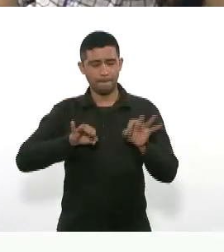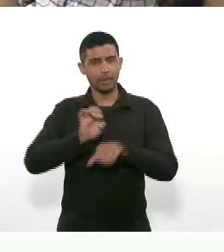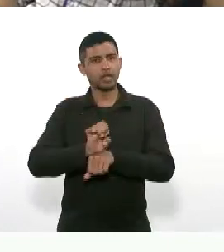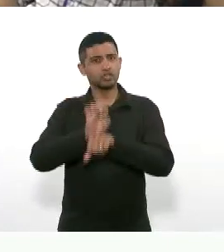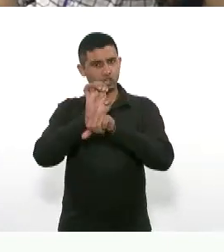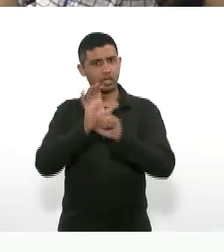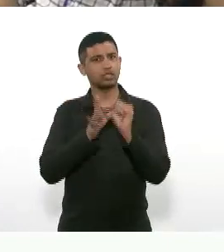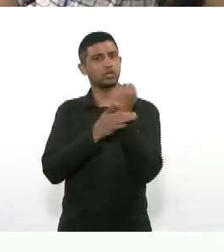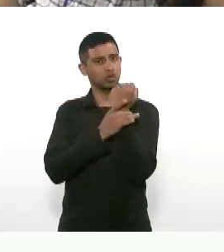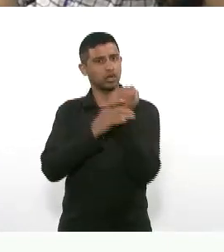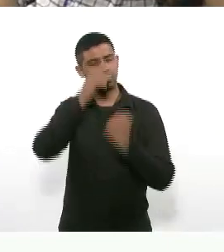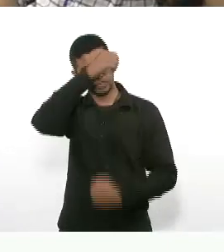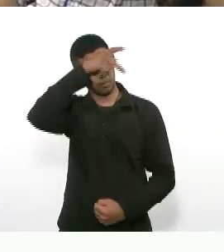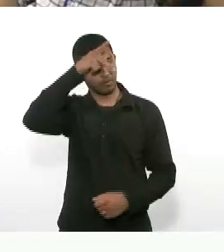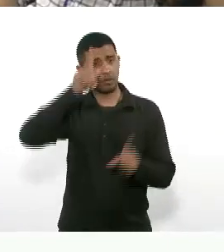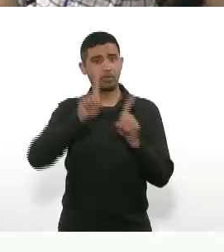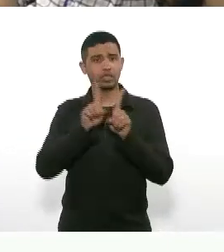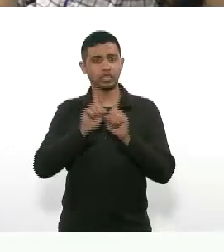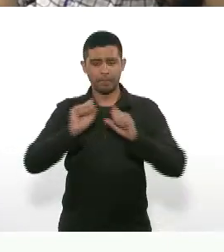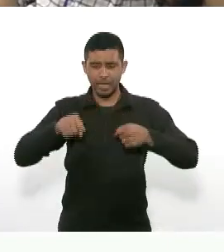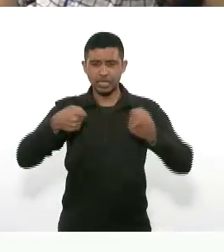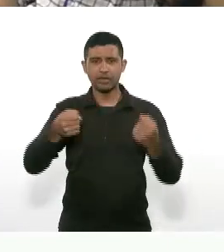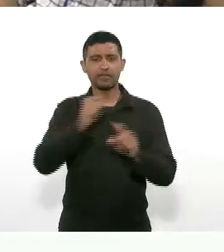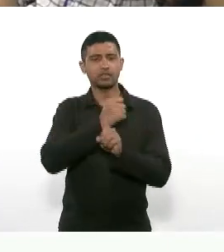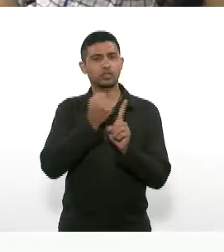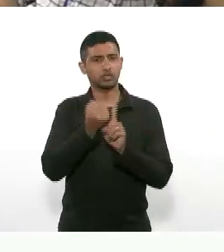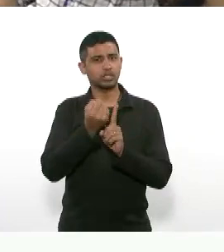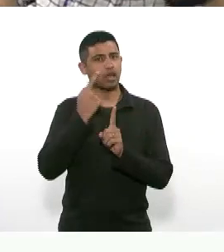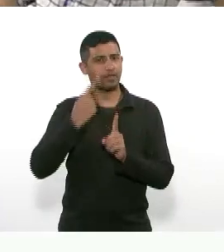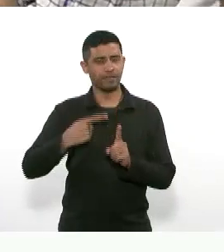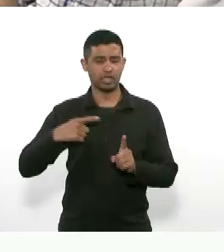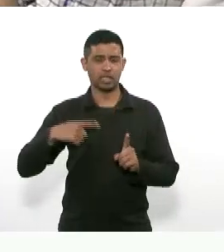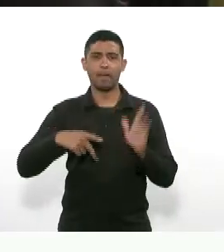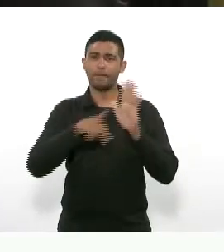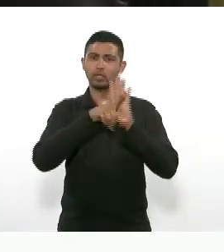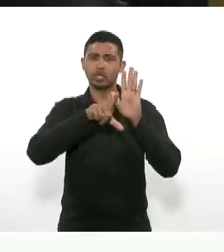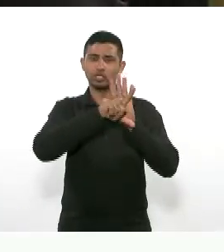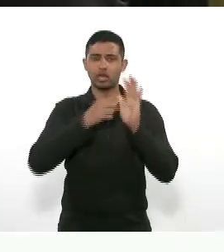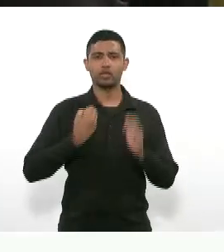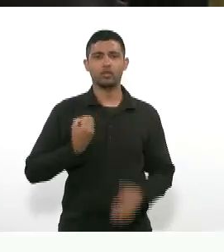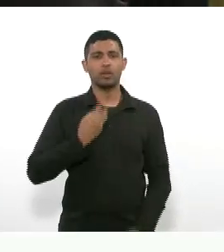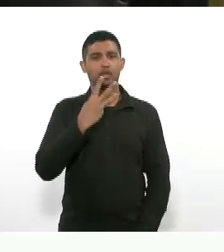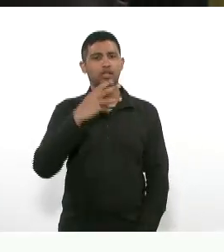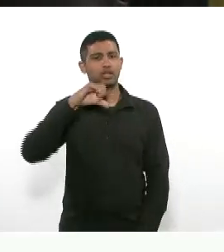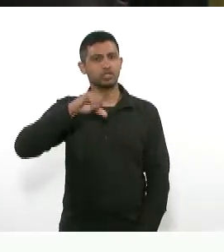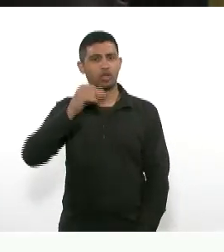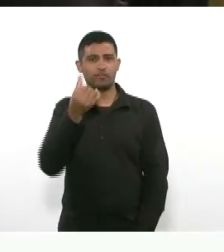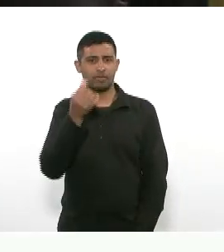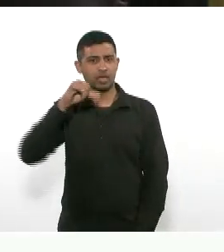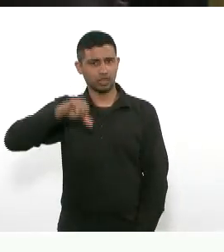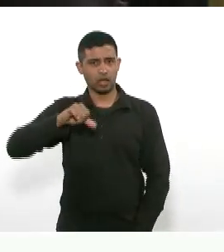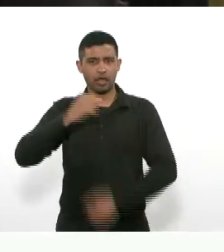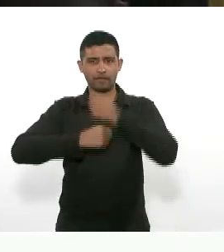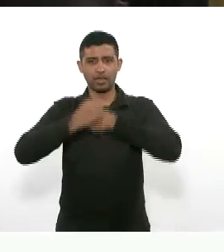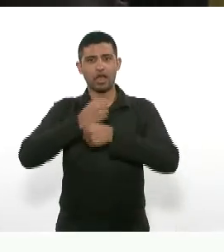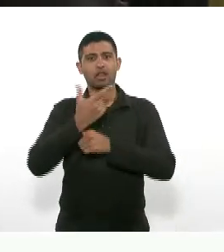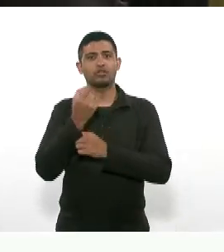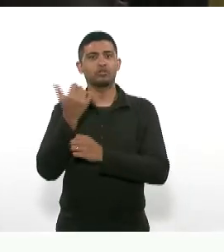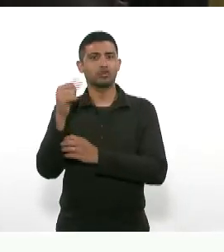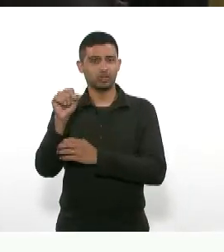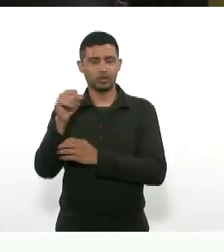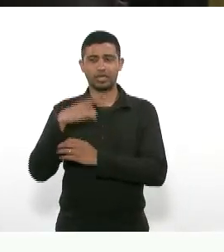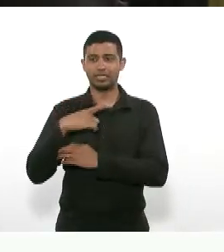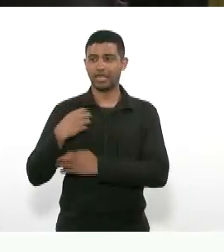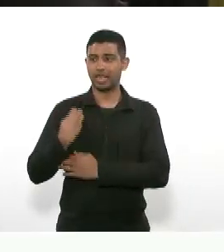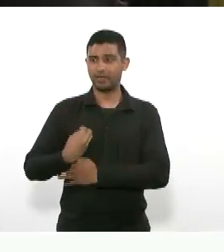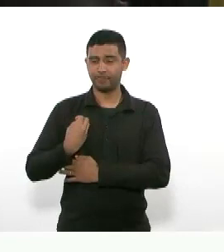de Segurança Pública e Defesa Social, nos termos do projeto de lei 3969 de 2018, e contando